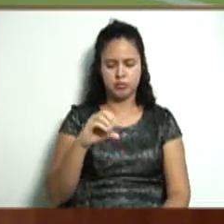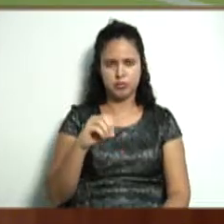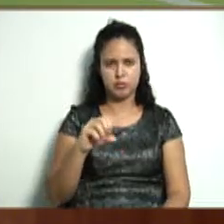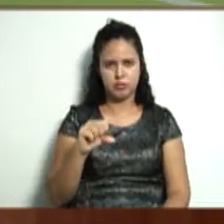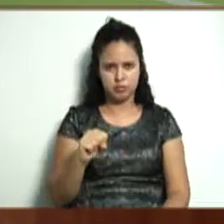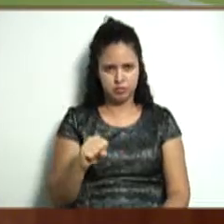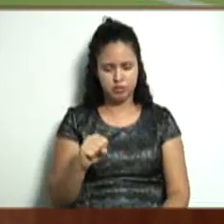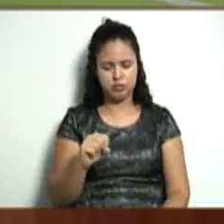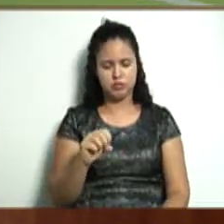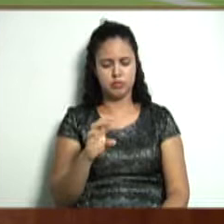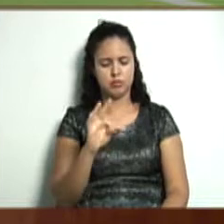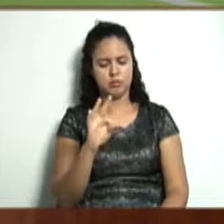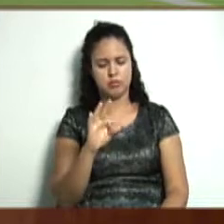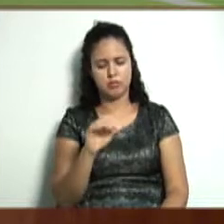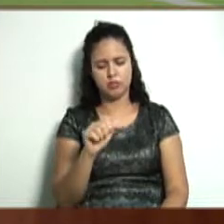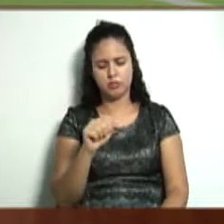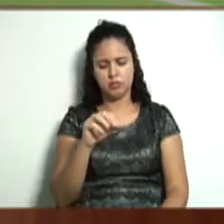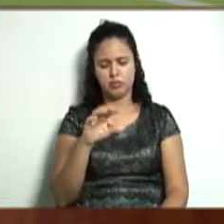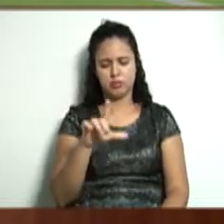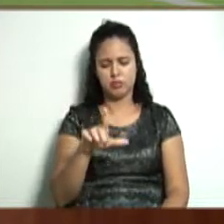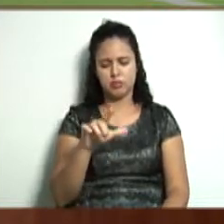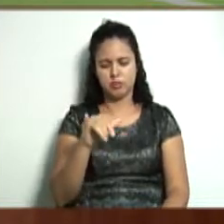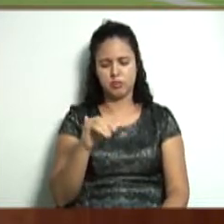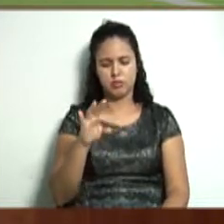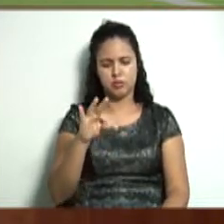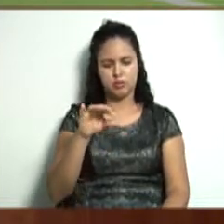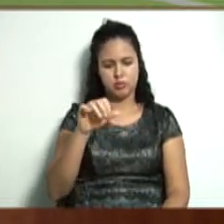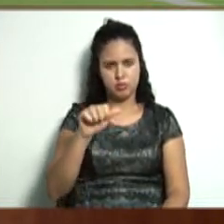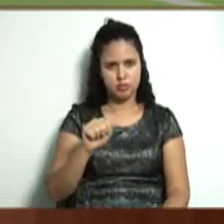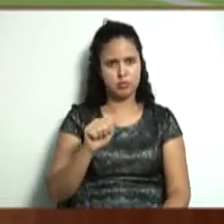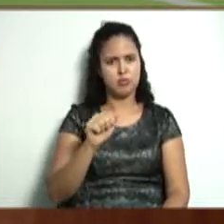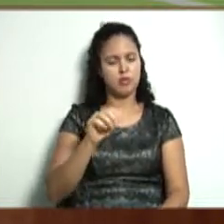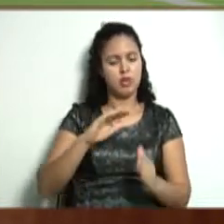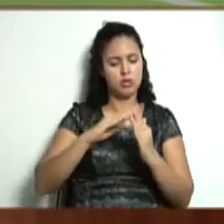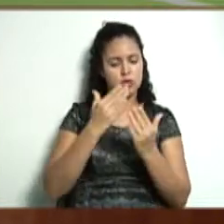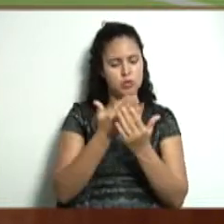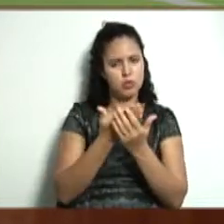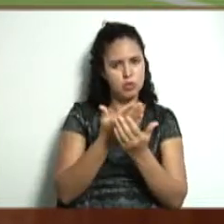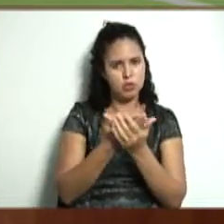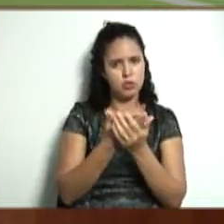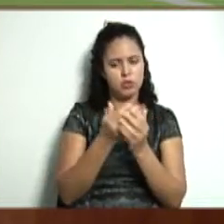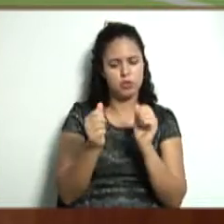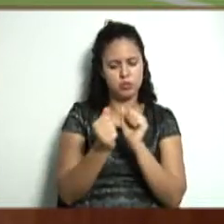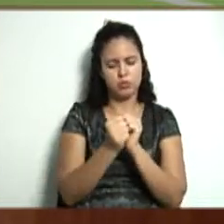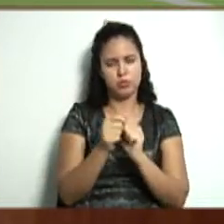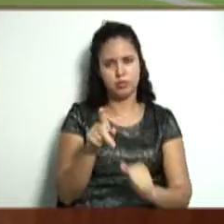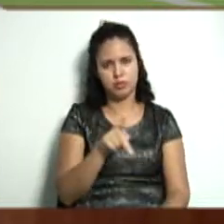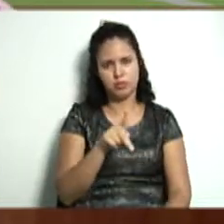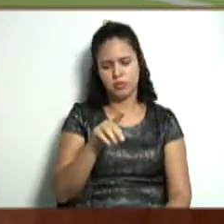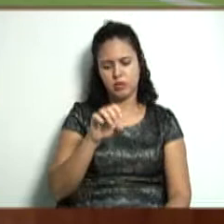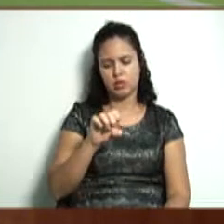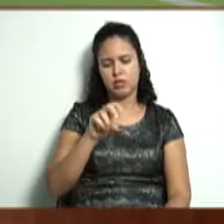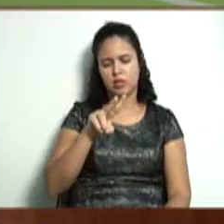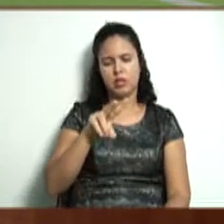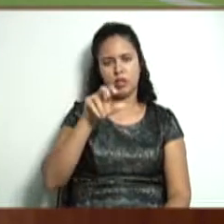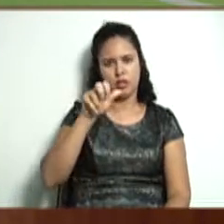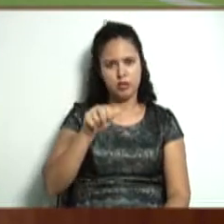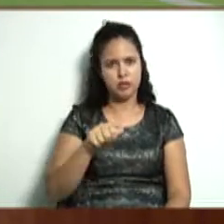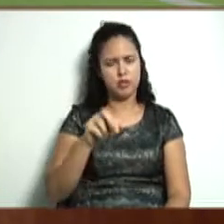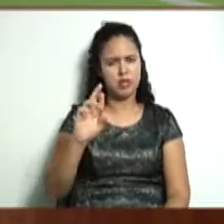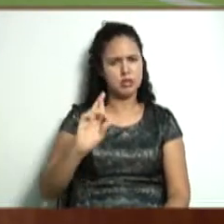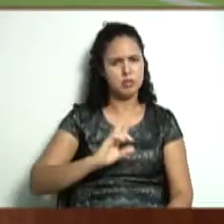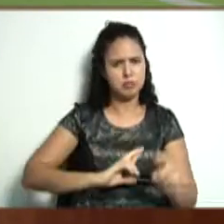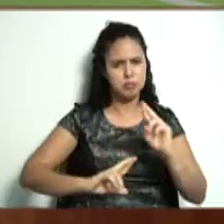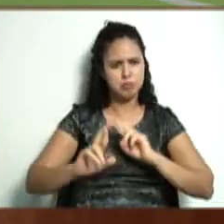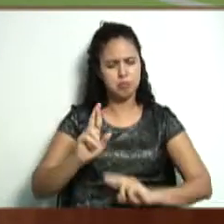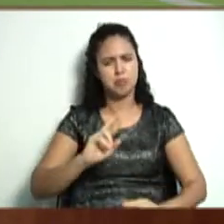da Escola Marechal Rondon, com a professora Eva Costa Soares, estão participando. O pessoal